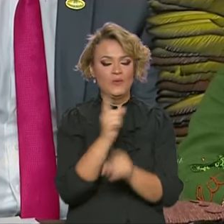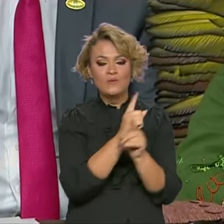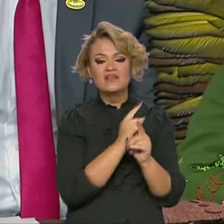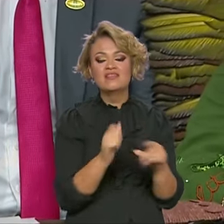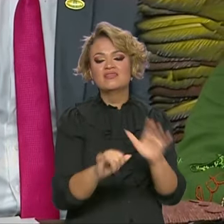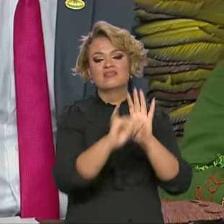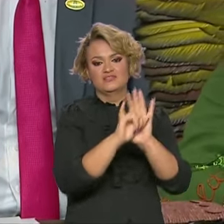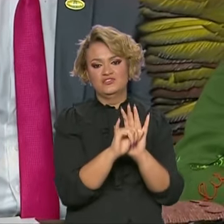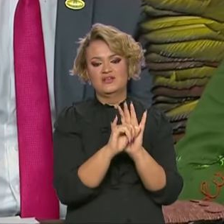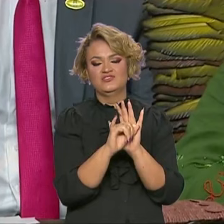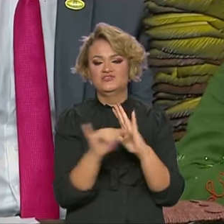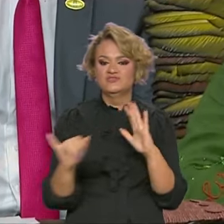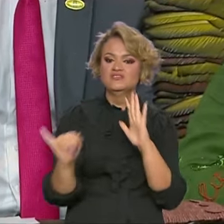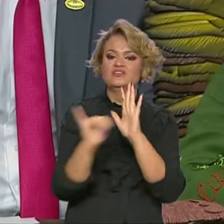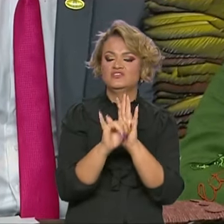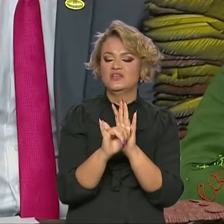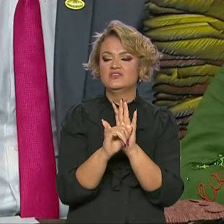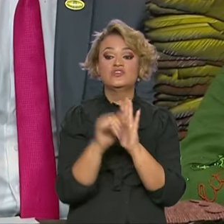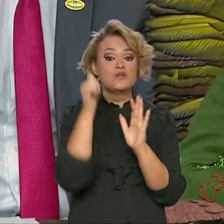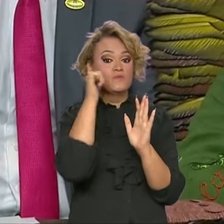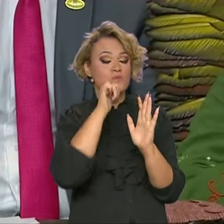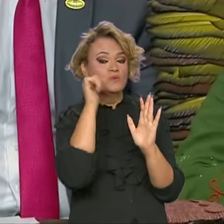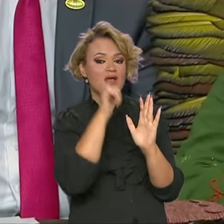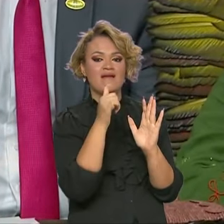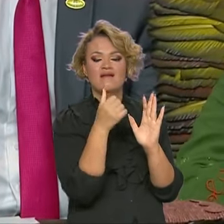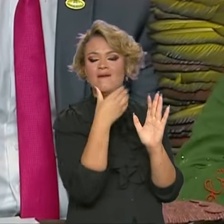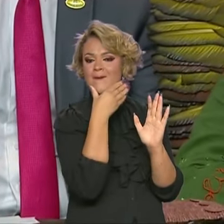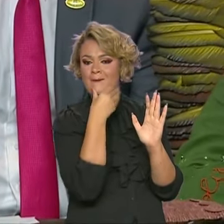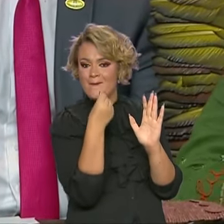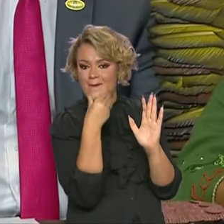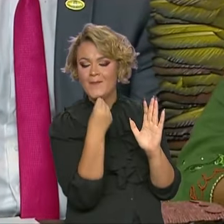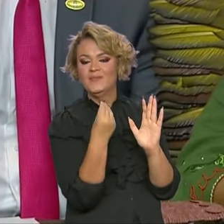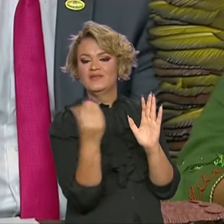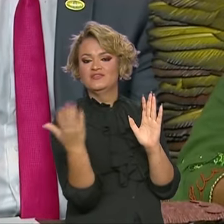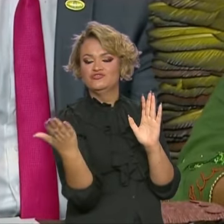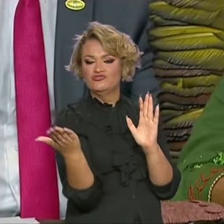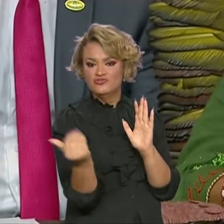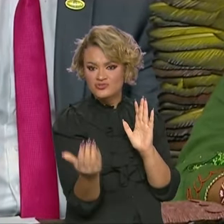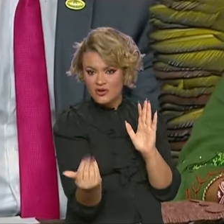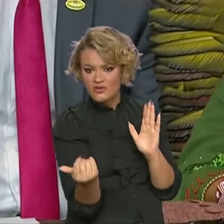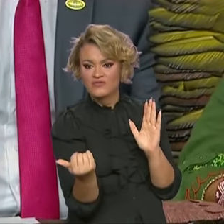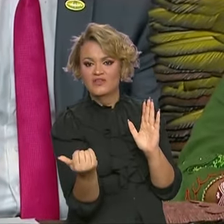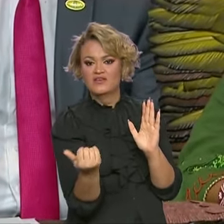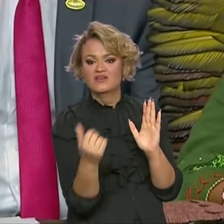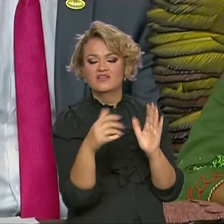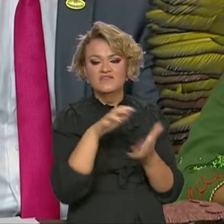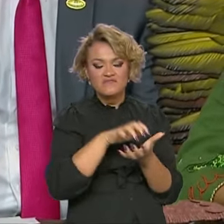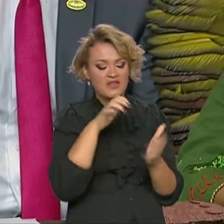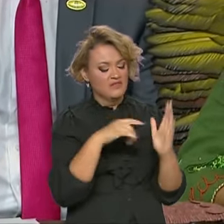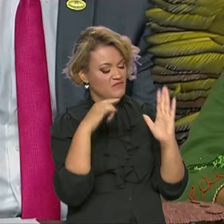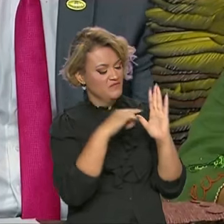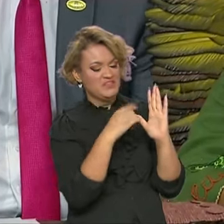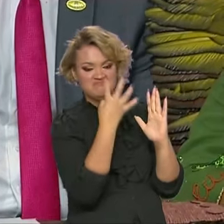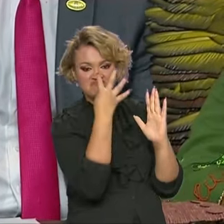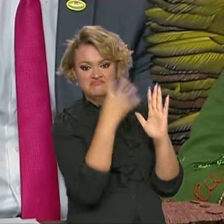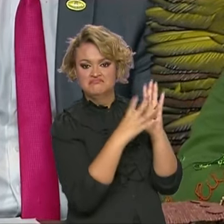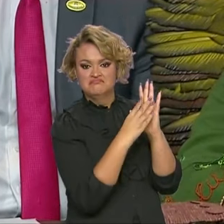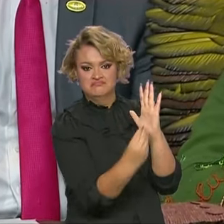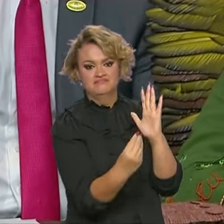identidade, que tem inspirado as mulheres, os homens, os jovens e os anciãos desta